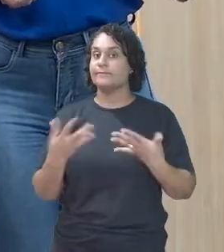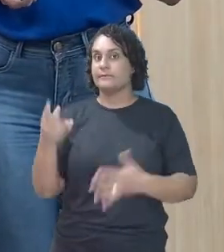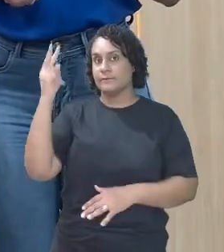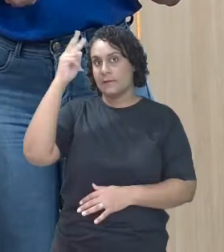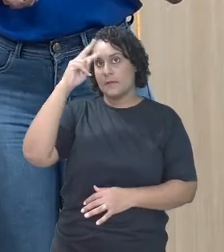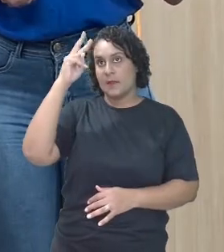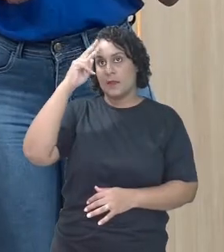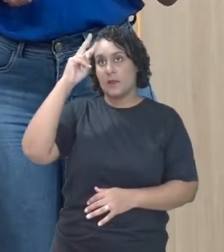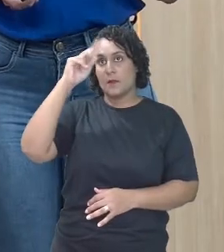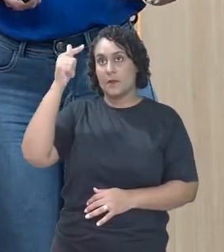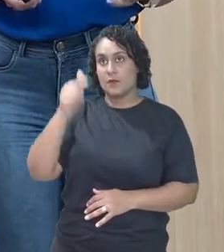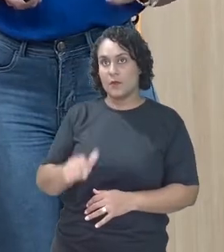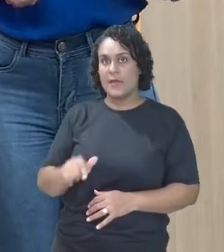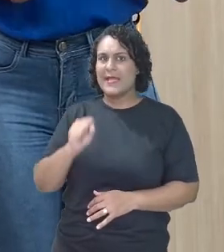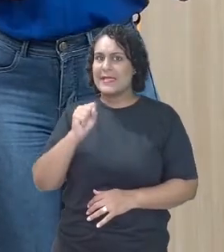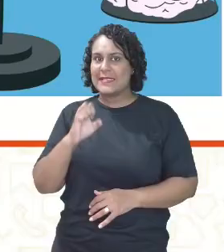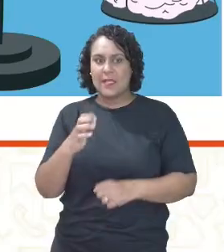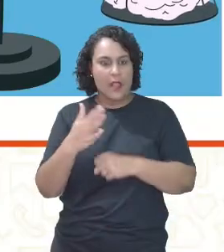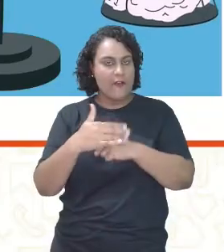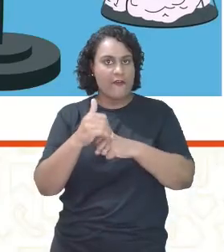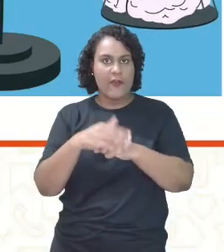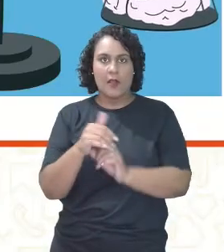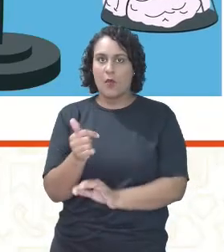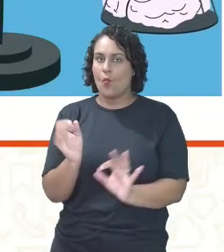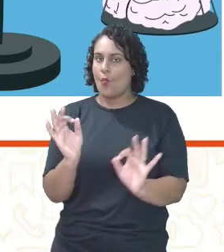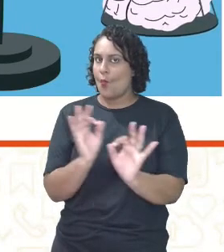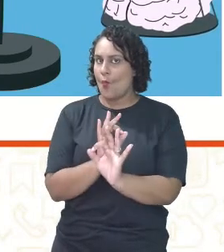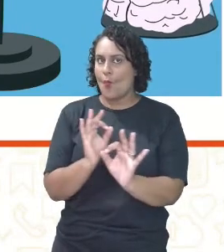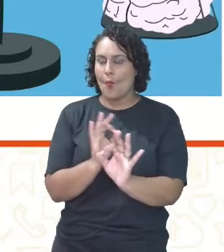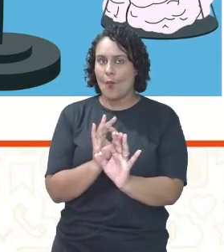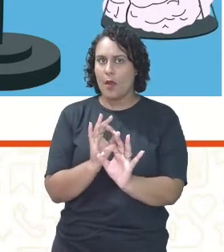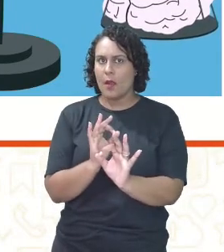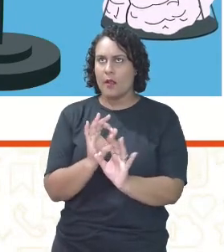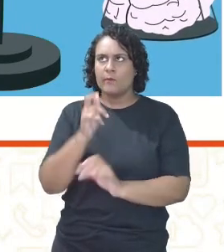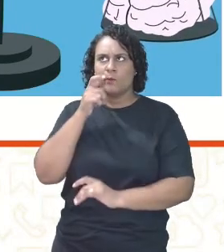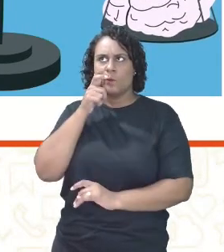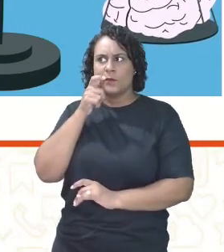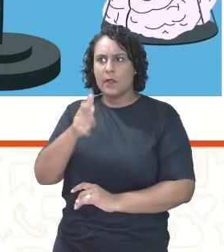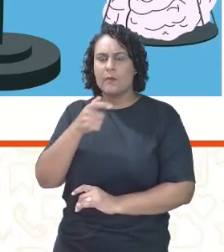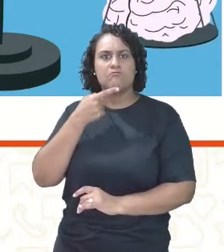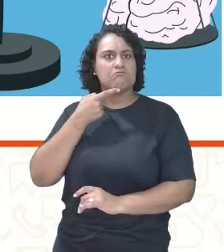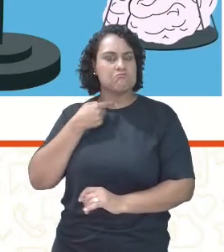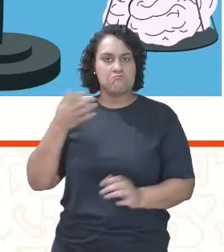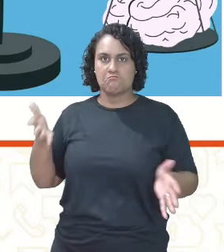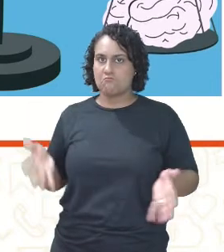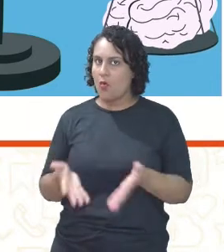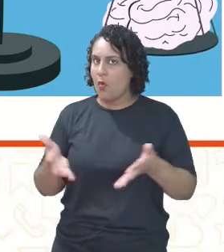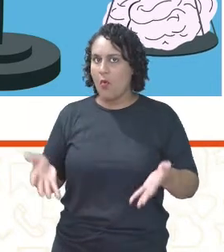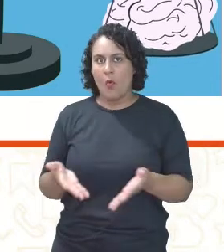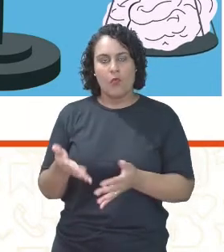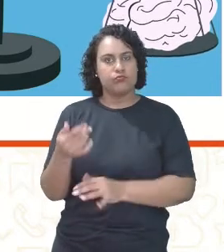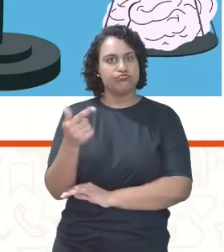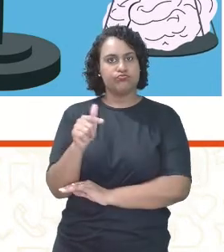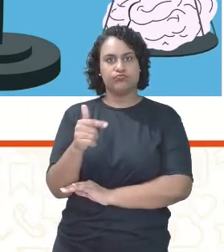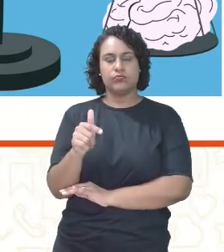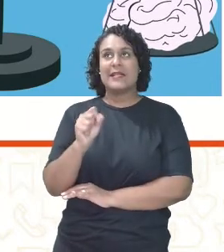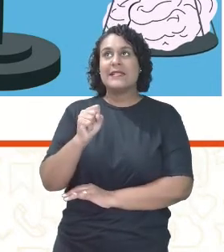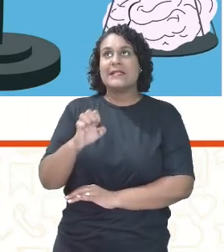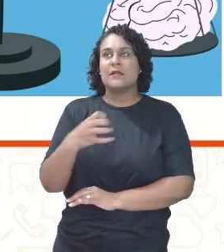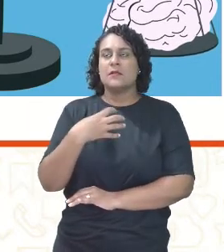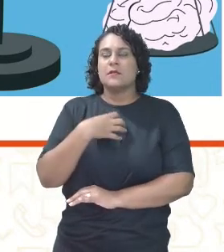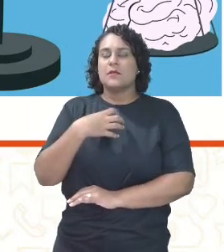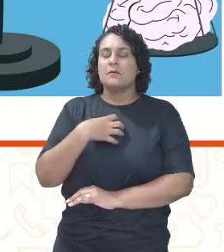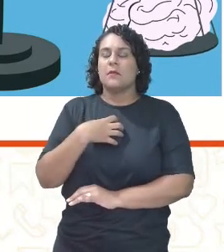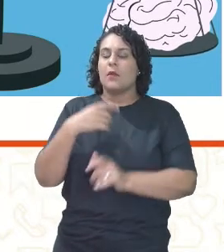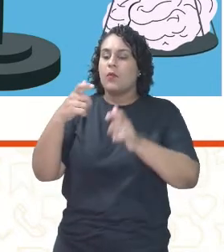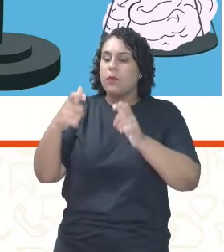lembrar, vamos retomar. Sem afeto, não haveria interesse, nem necessidade, nem motivação. Quando a gente se sente bem em um